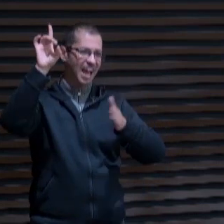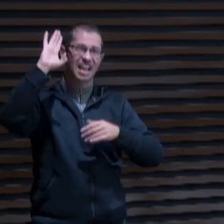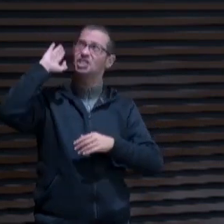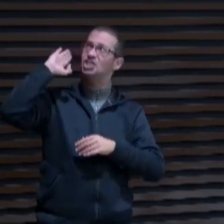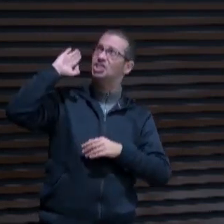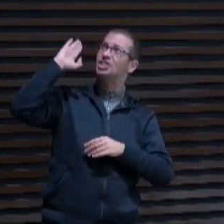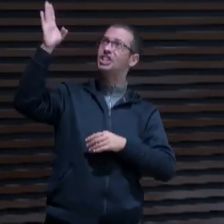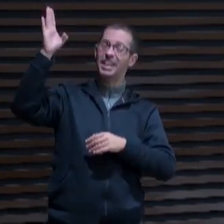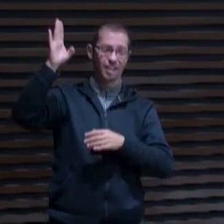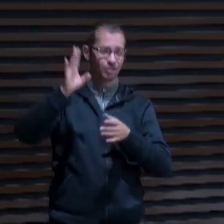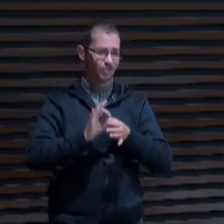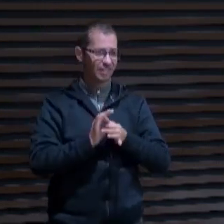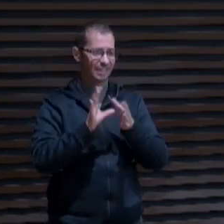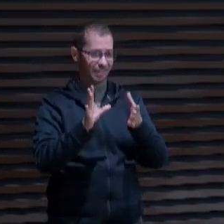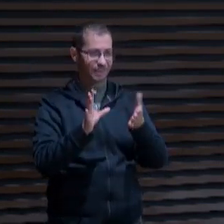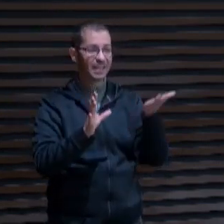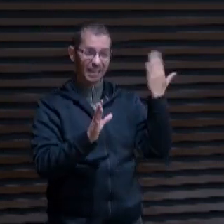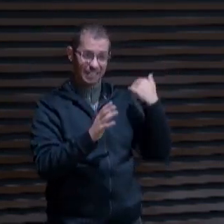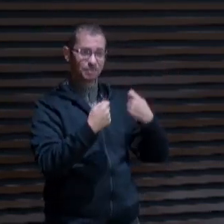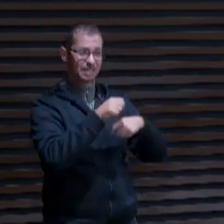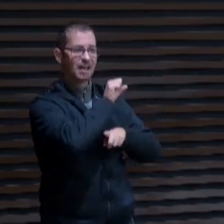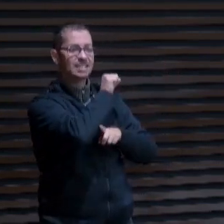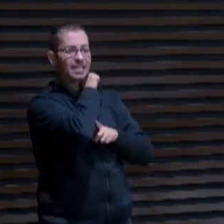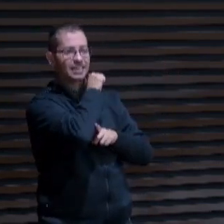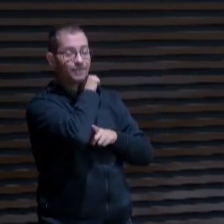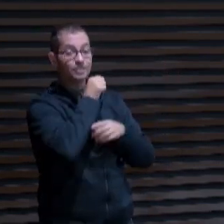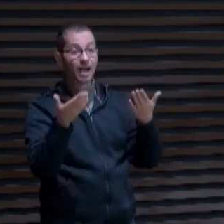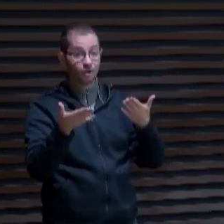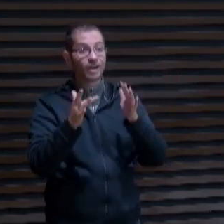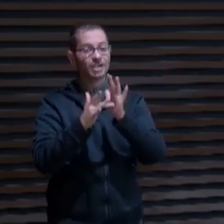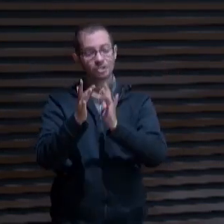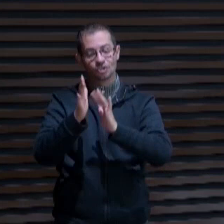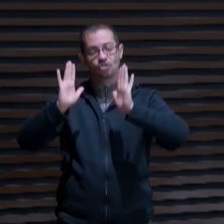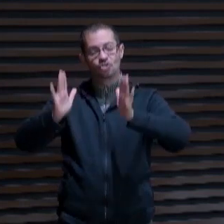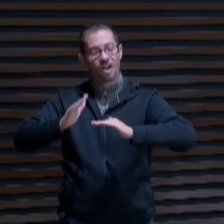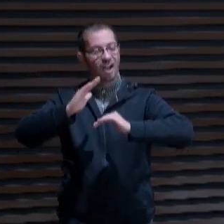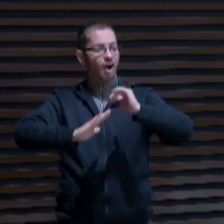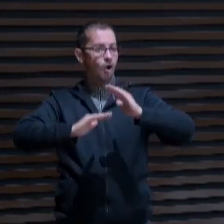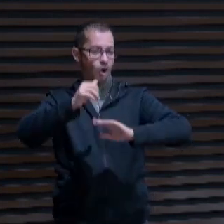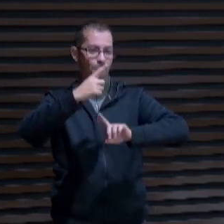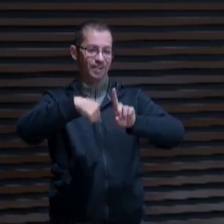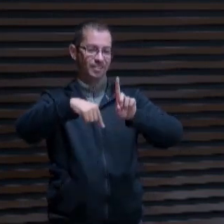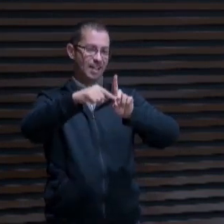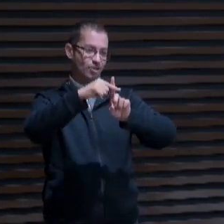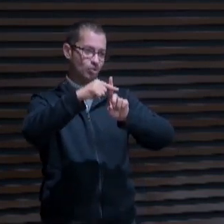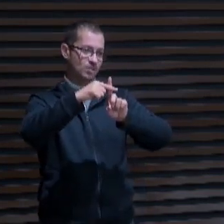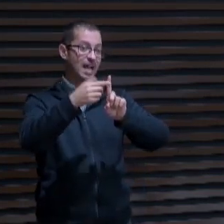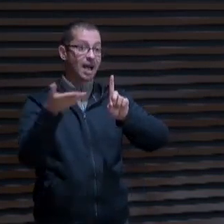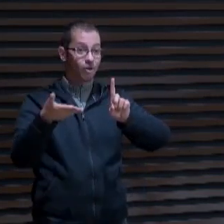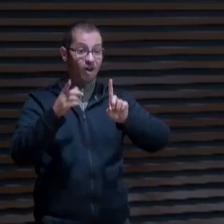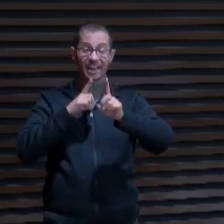Somente por meio de Cristo, o Cordeiro imolado, que nós temos acesso até a Deus. Não porque nós